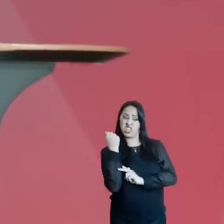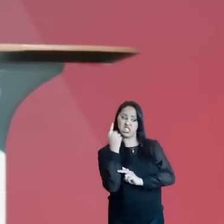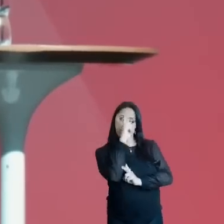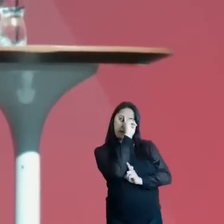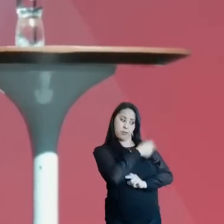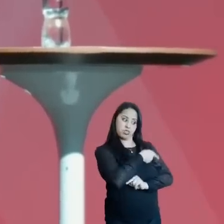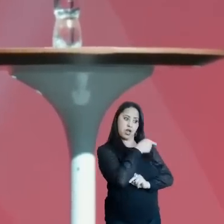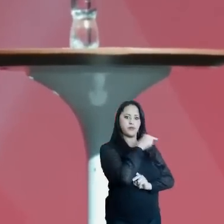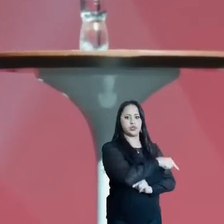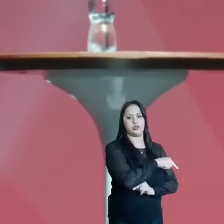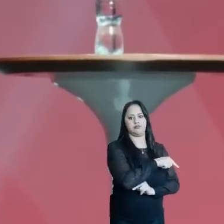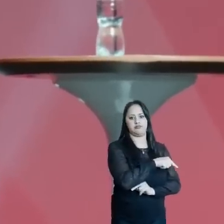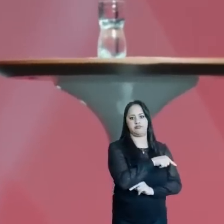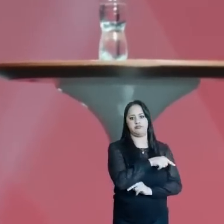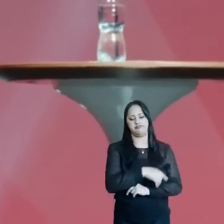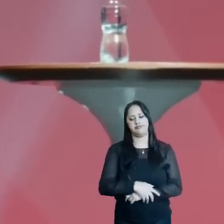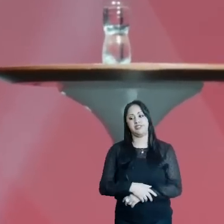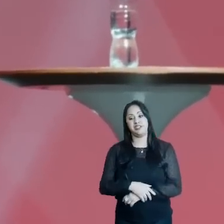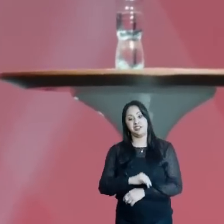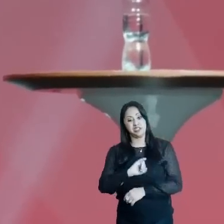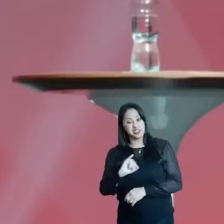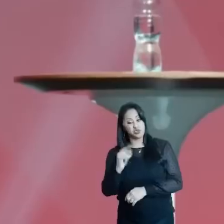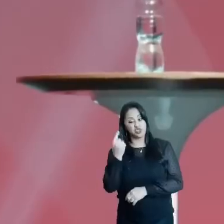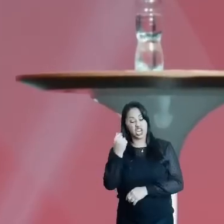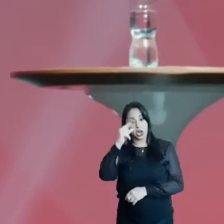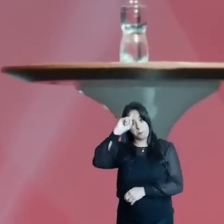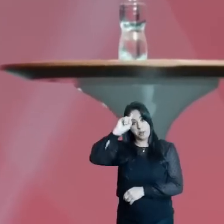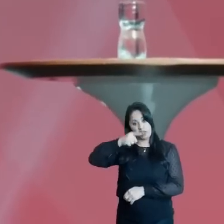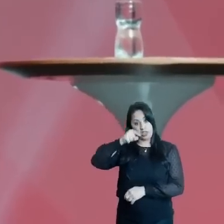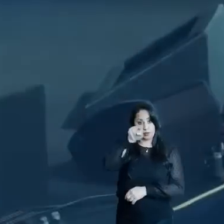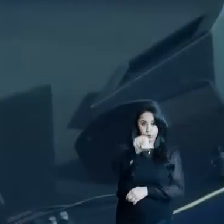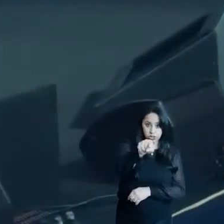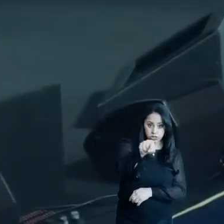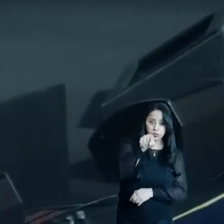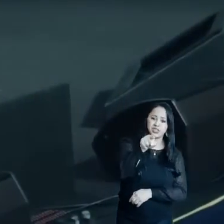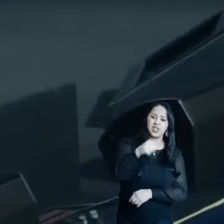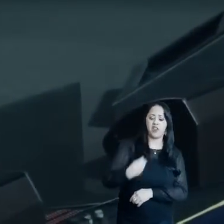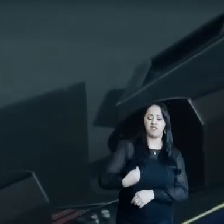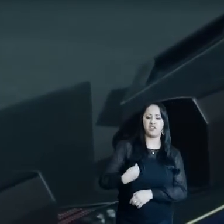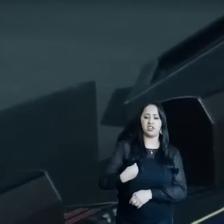ela te dominar, você vai viver uma vida medíocre.